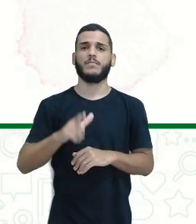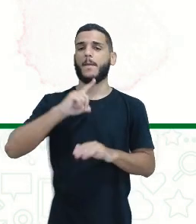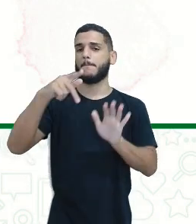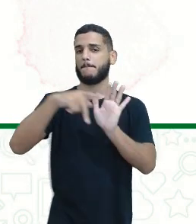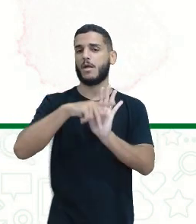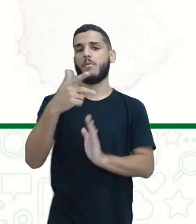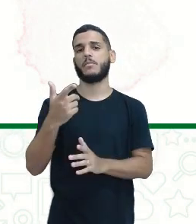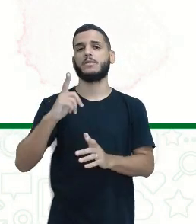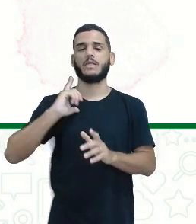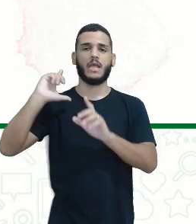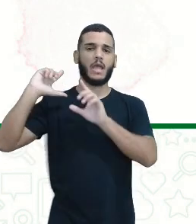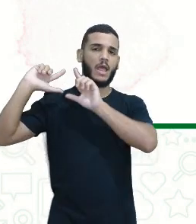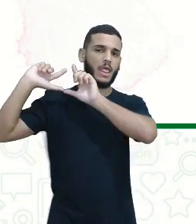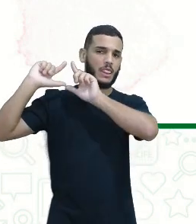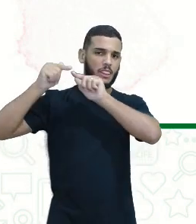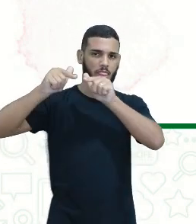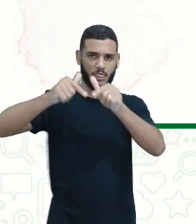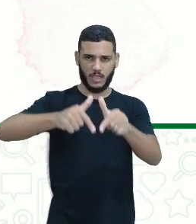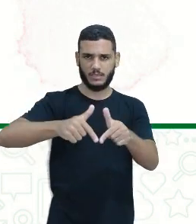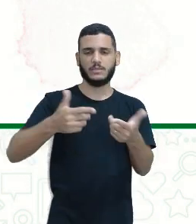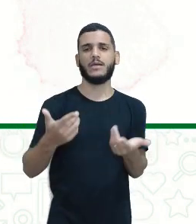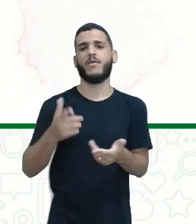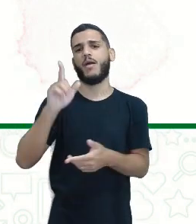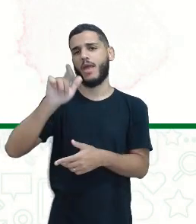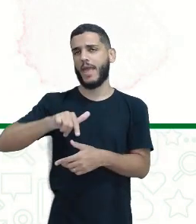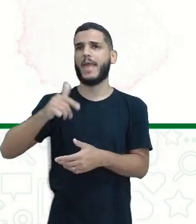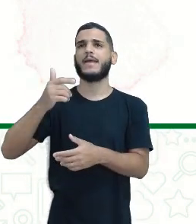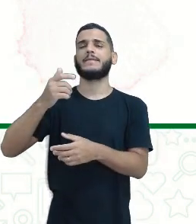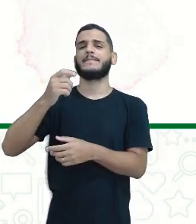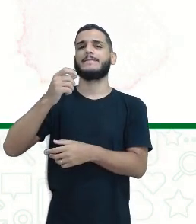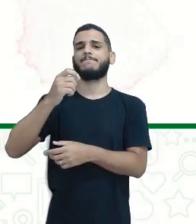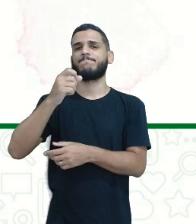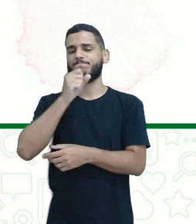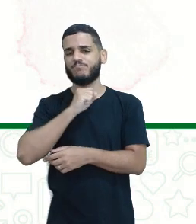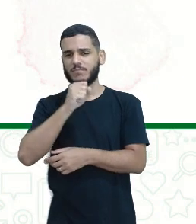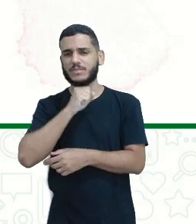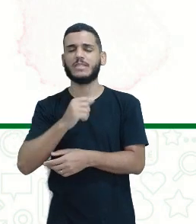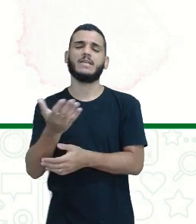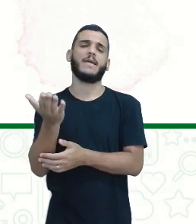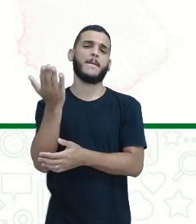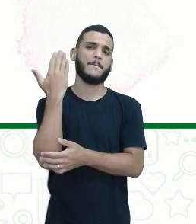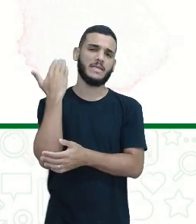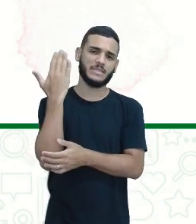tradição. Uma tradição é antiga, por isso que ganha esse nome. É aquilo passado